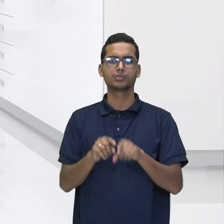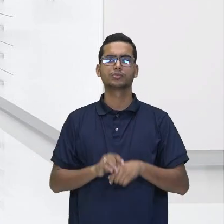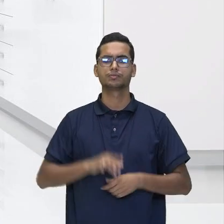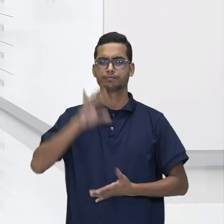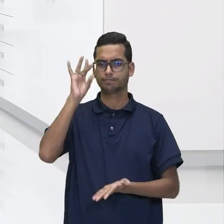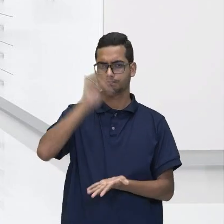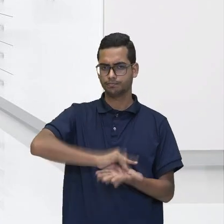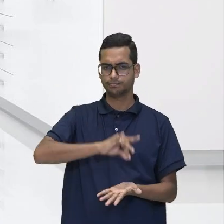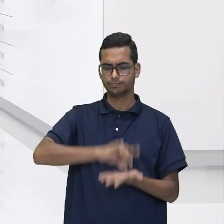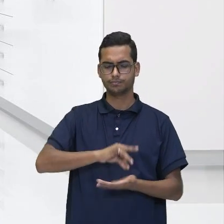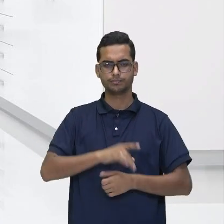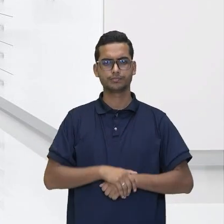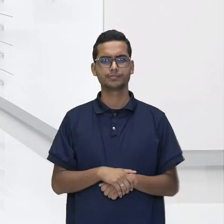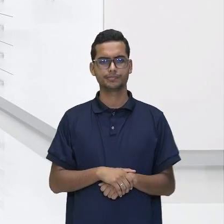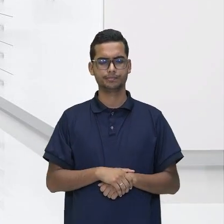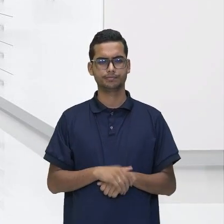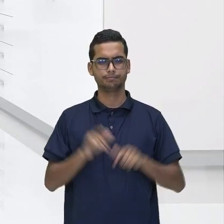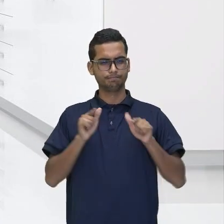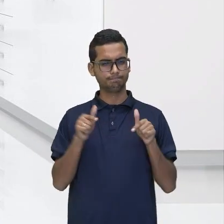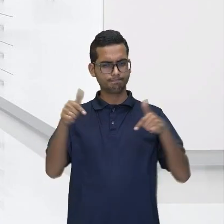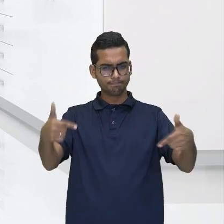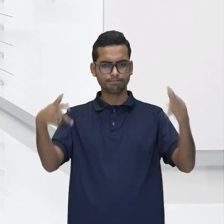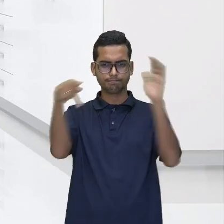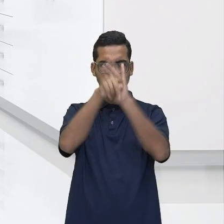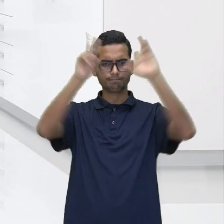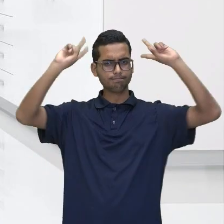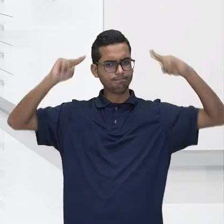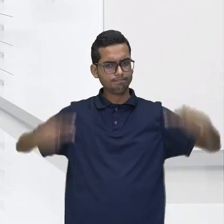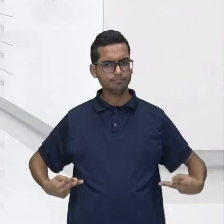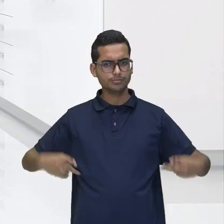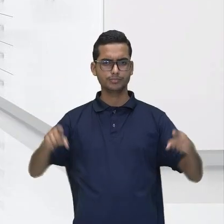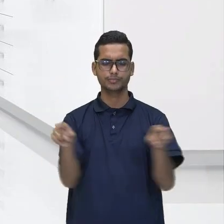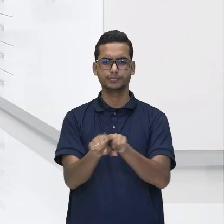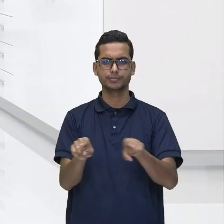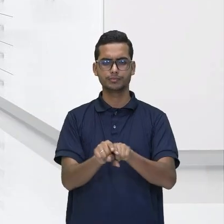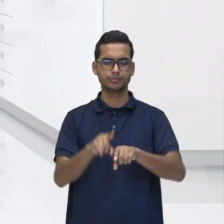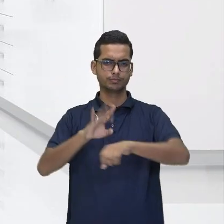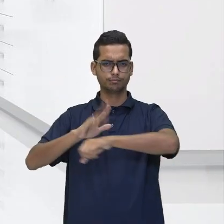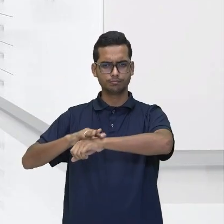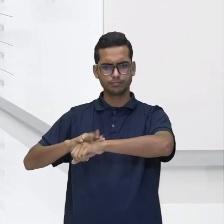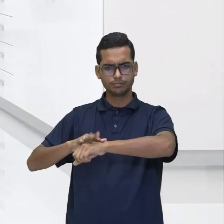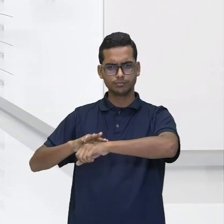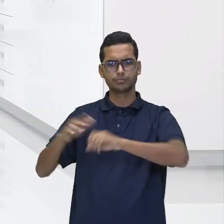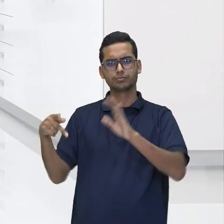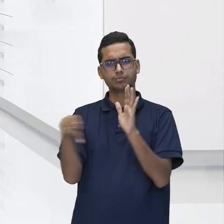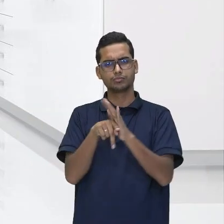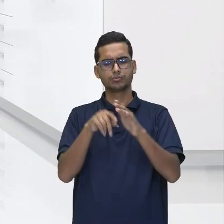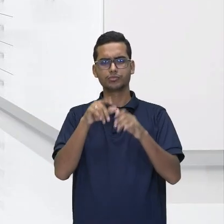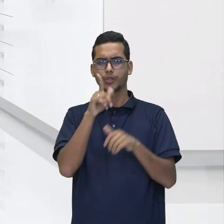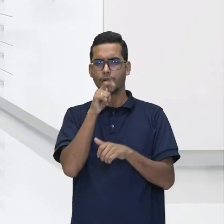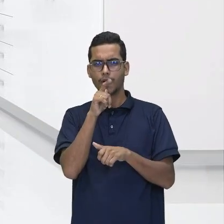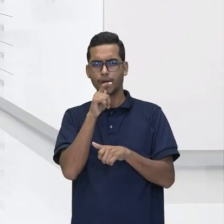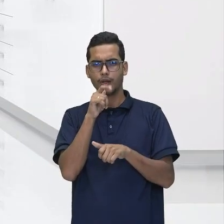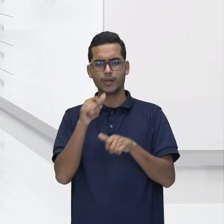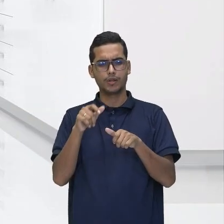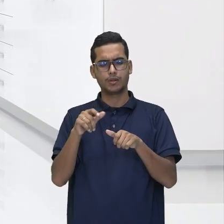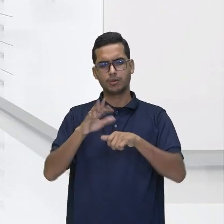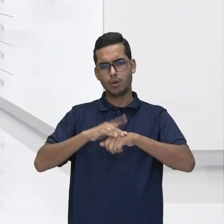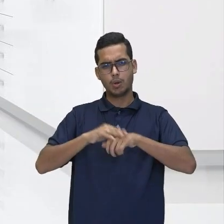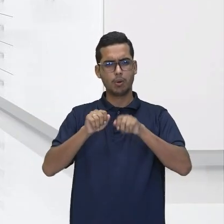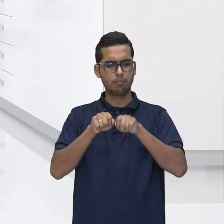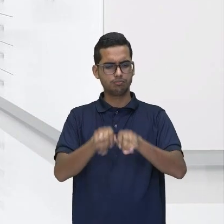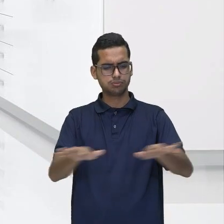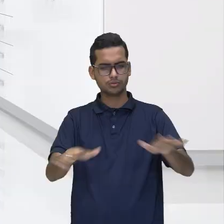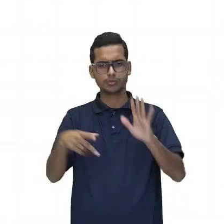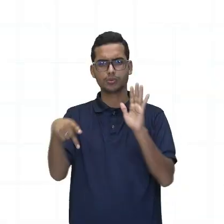né, por várias ações humanas. E uma dessas doenças de veiculação hídrica é a cólera. Veja